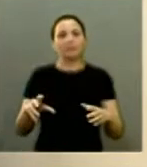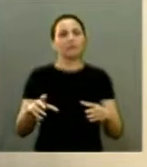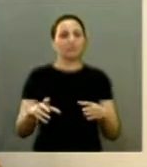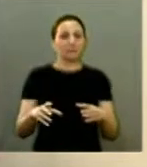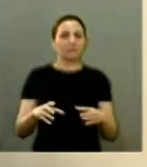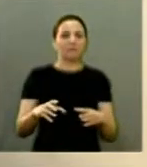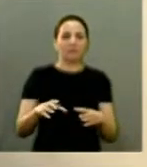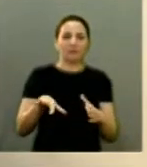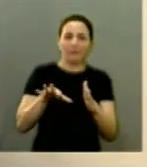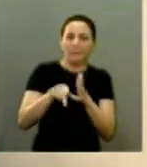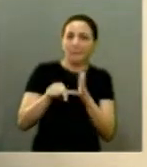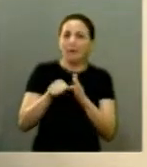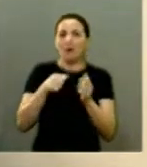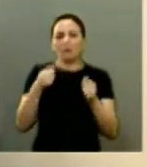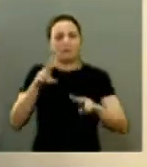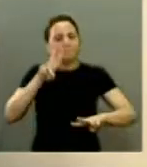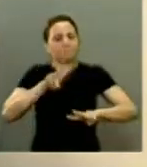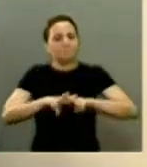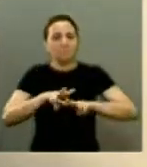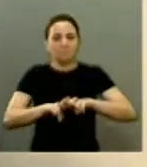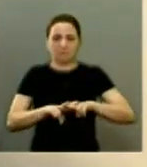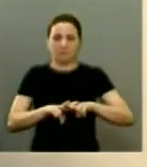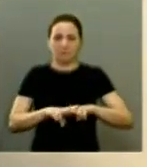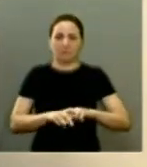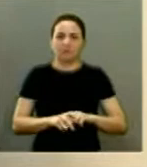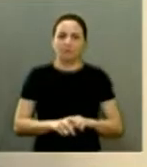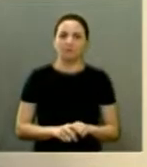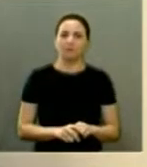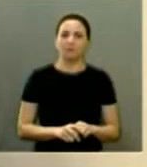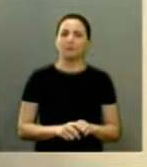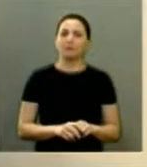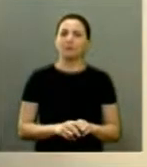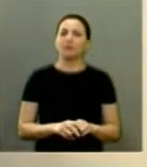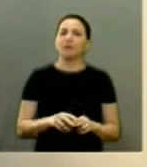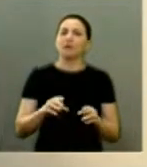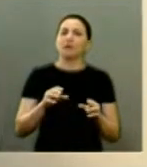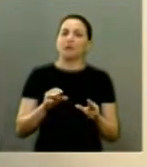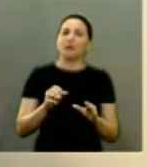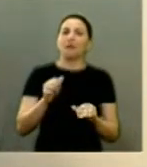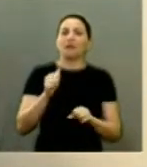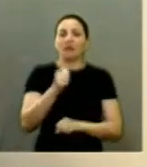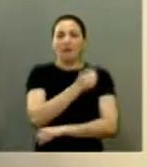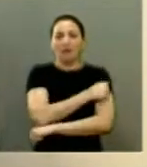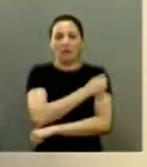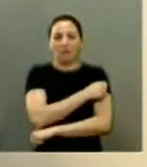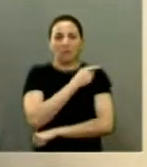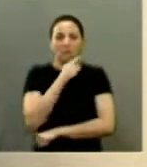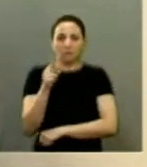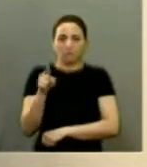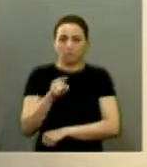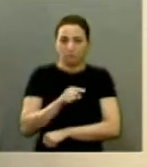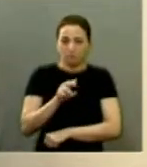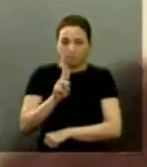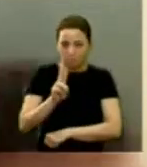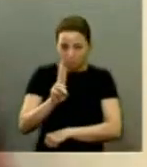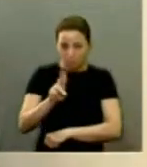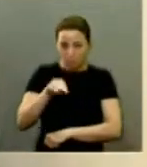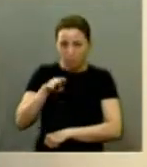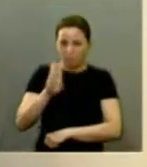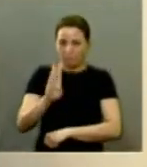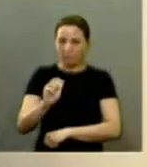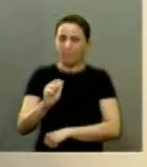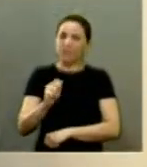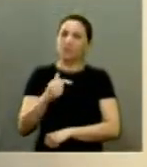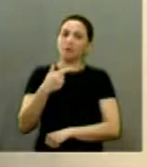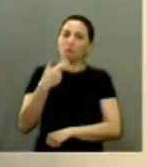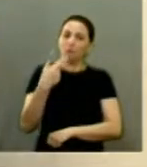tal atitude. Tem que prender mesmo, né? E hoje a aula de zumba do Santa Clara ficou 3 semanas sem 2 semanas